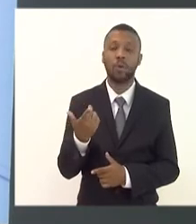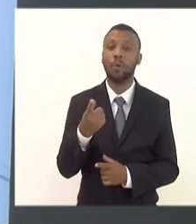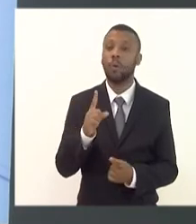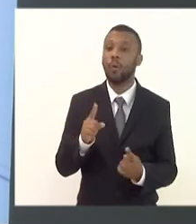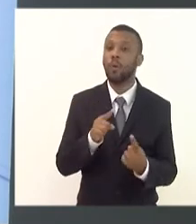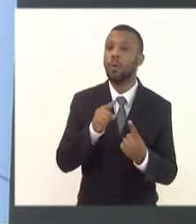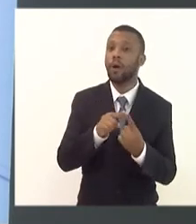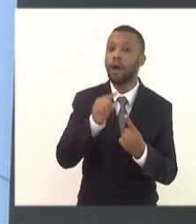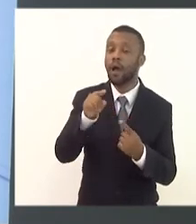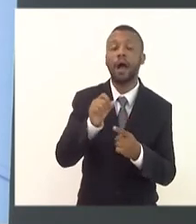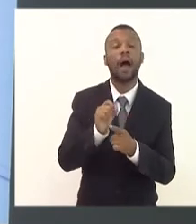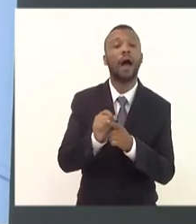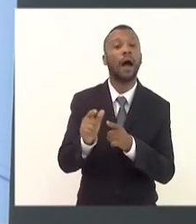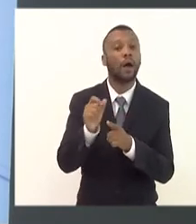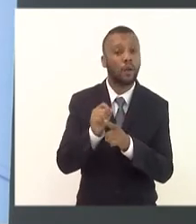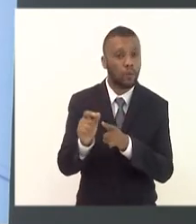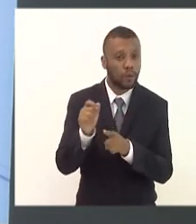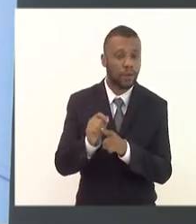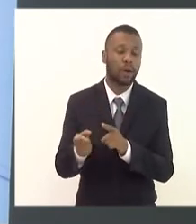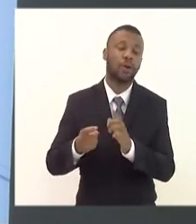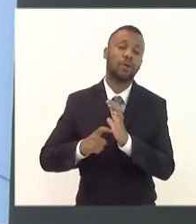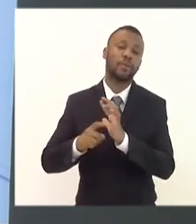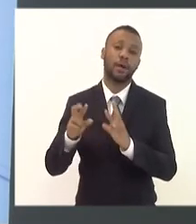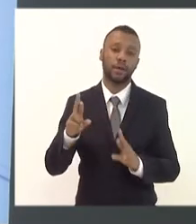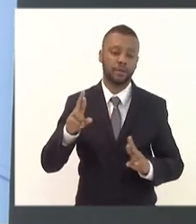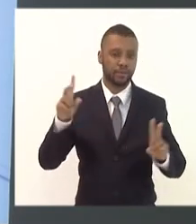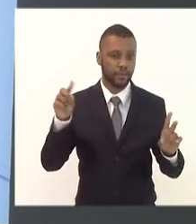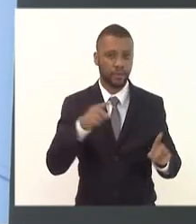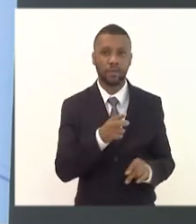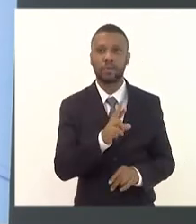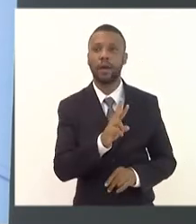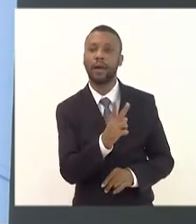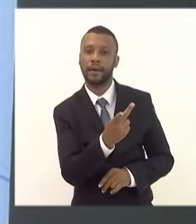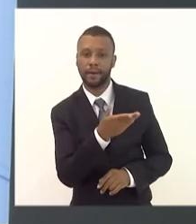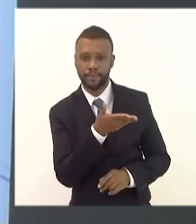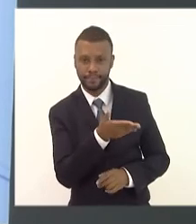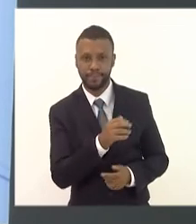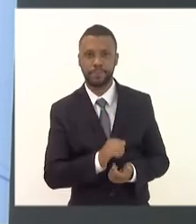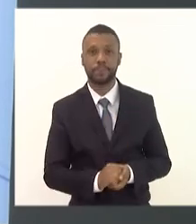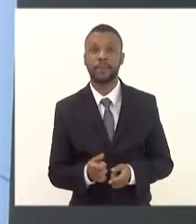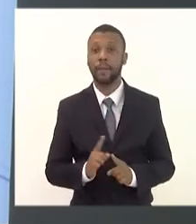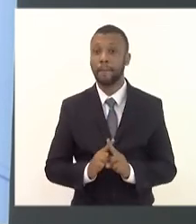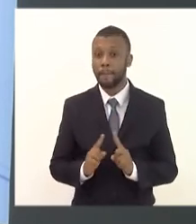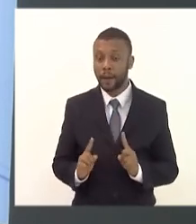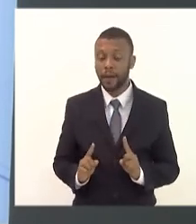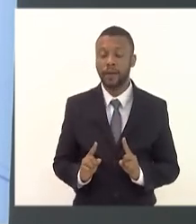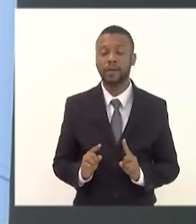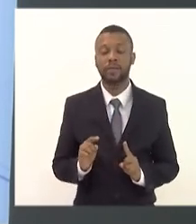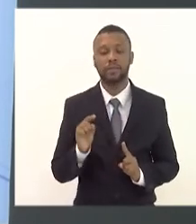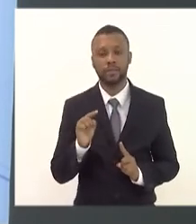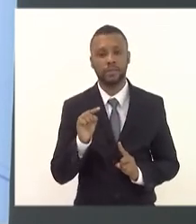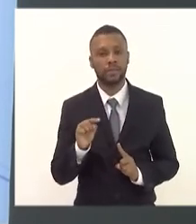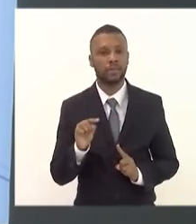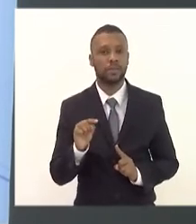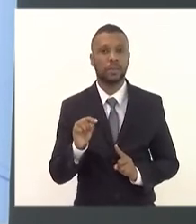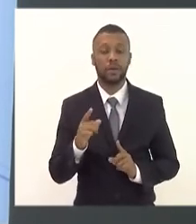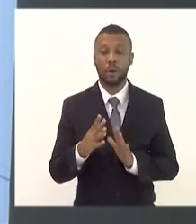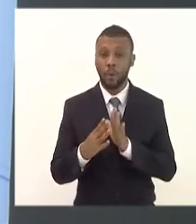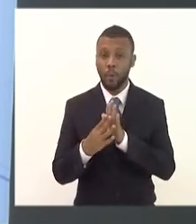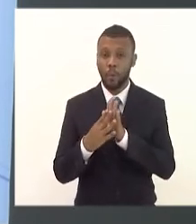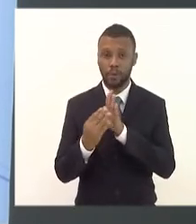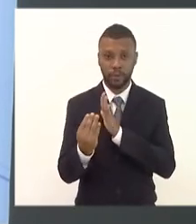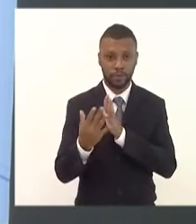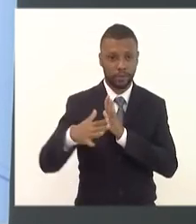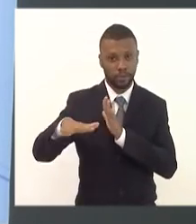é o aluguel de máquinas. É bem diferente daquele do RH. Mas só que ele o escopo dele é todo